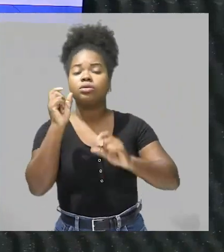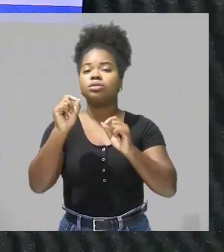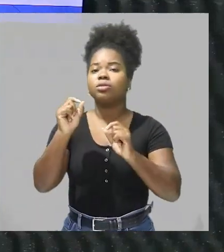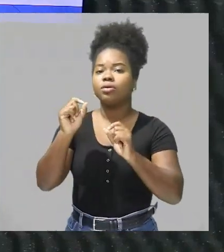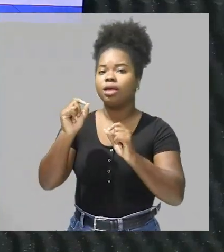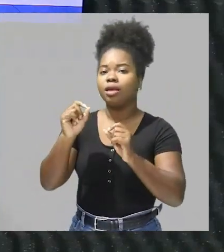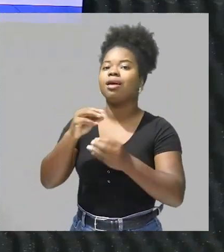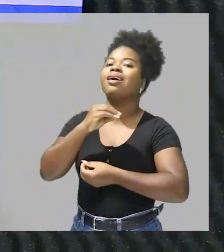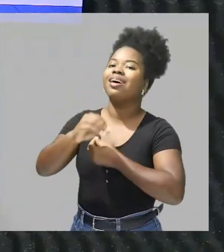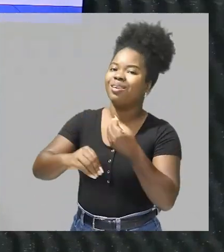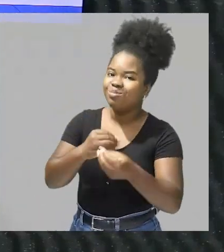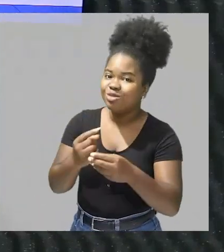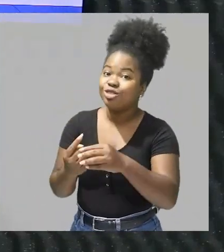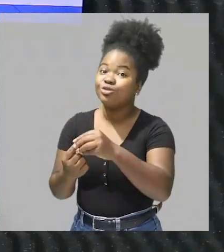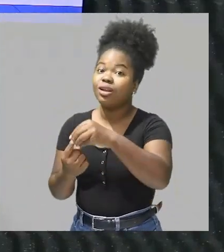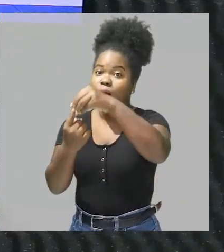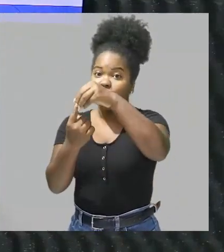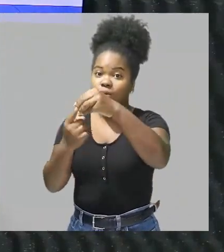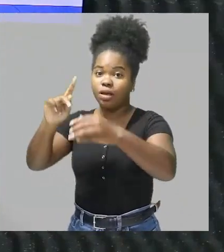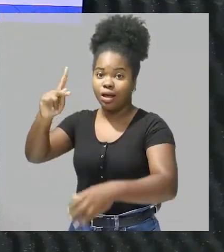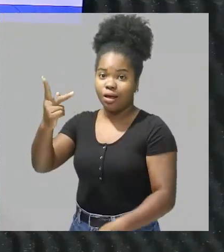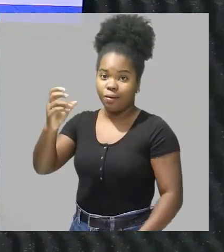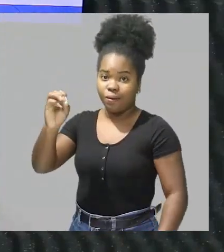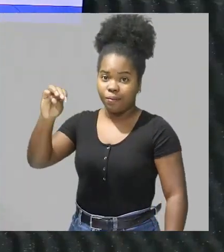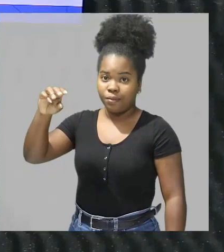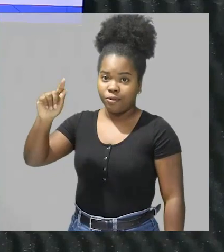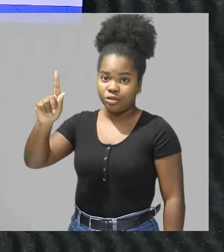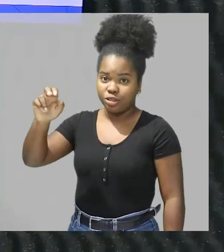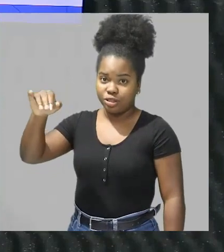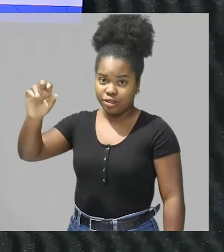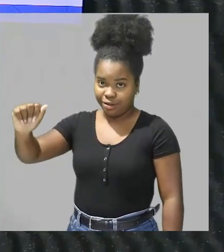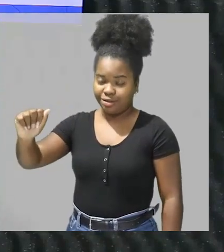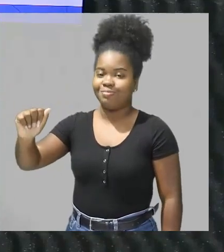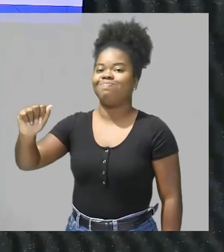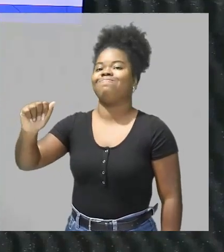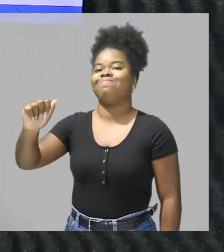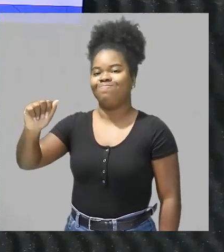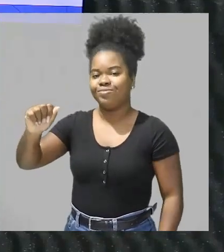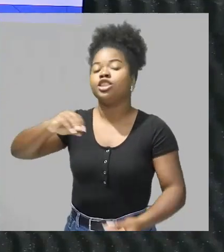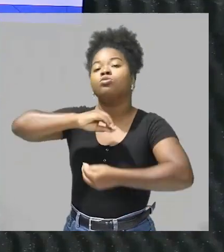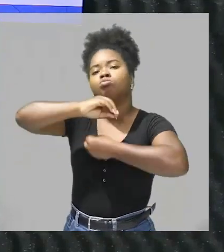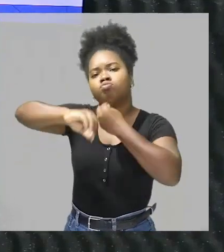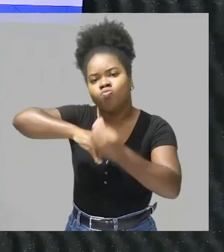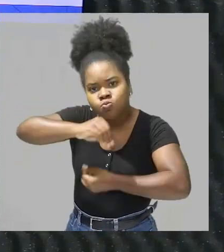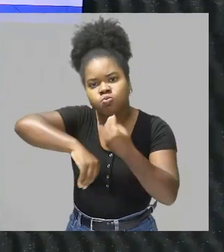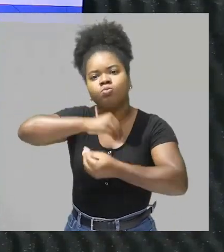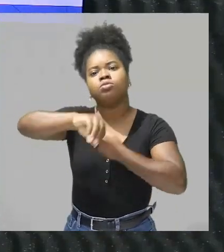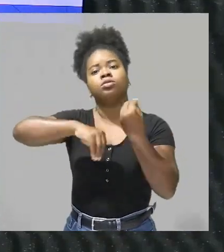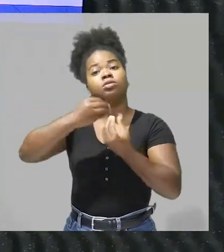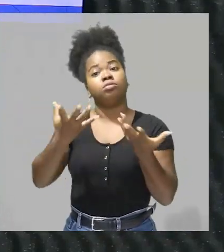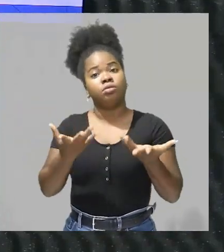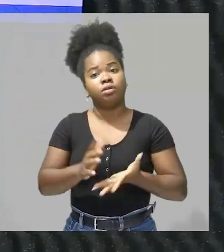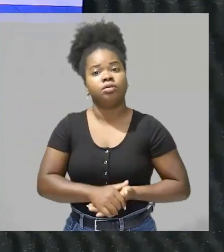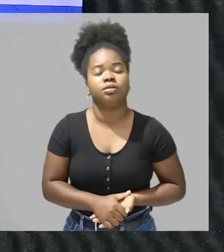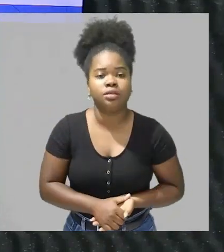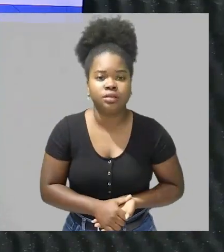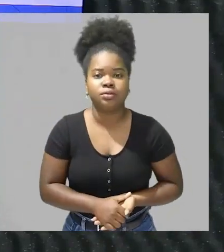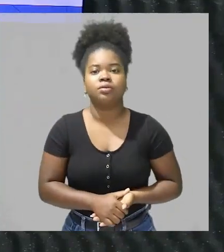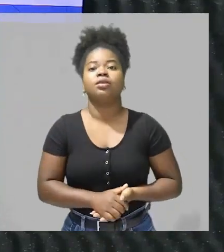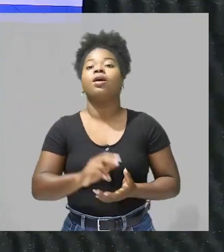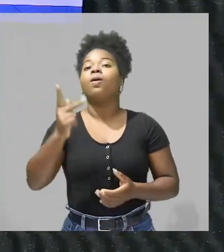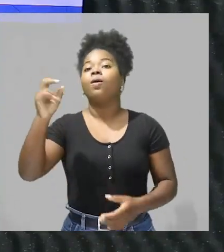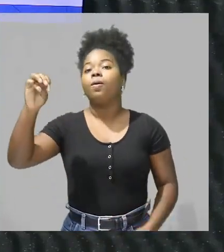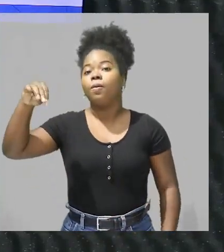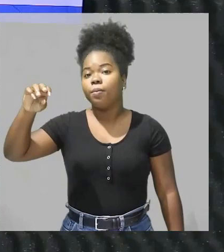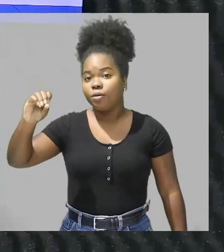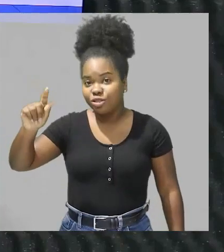homogênea né o sal ele é possível com a água se misturam certo então vai gerar uma